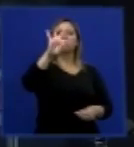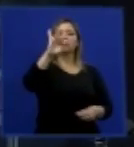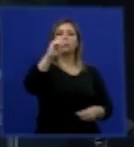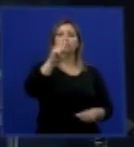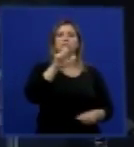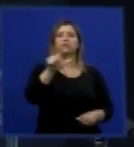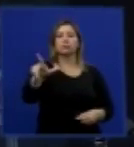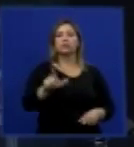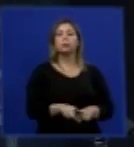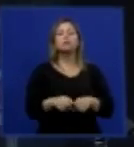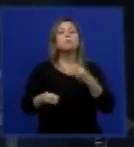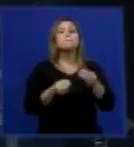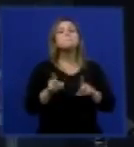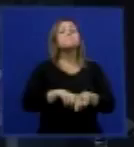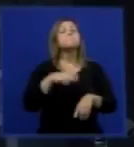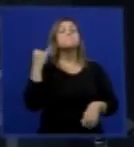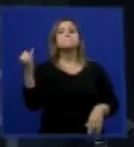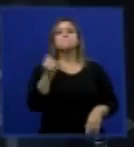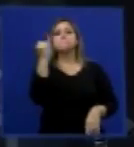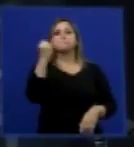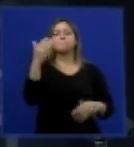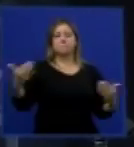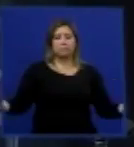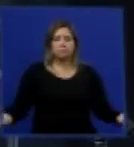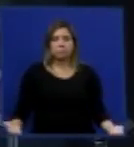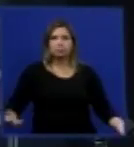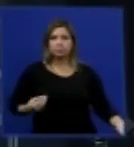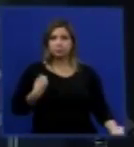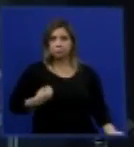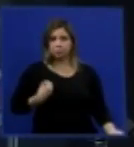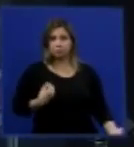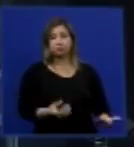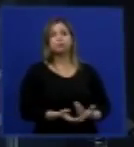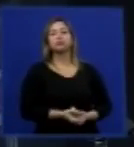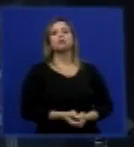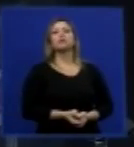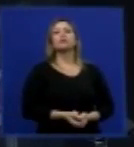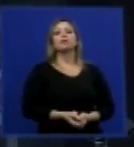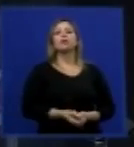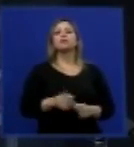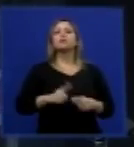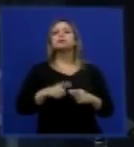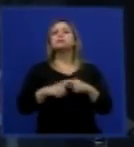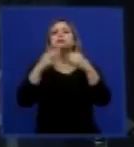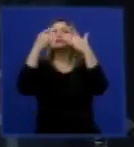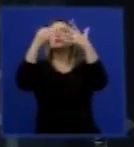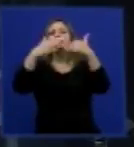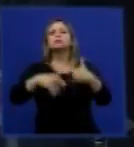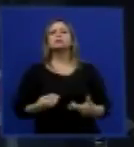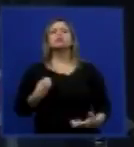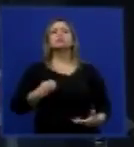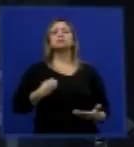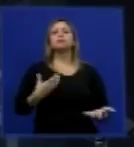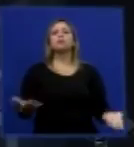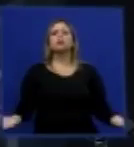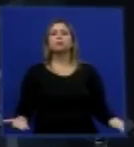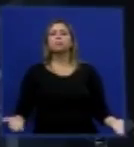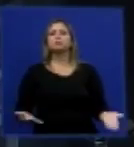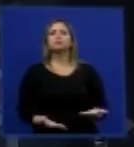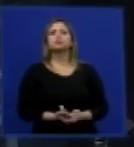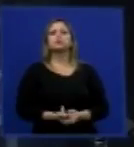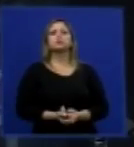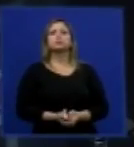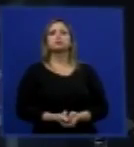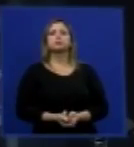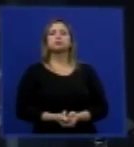mas Sobretudo o que me traz aqui hoje O que foi determinante para minha decisão é